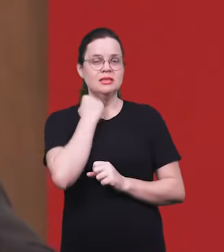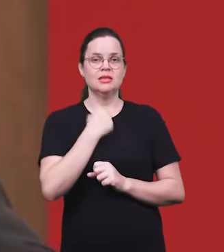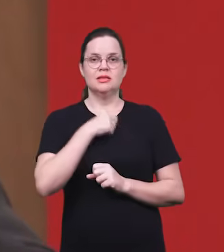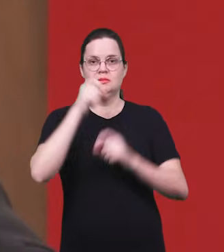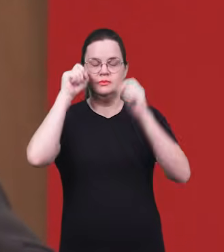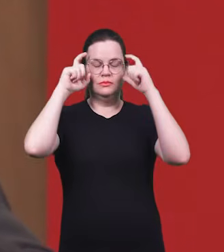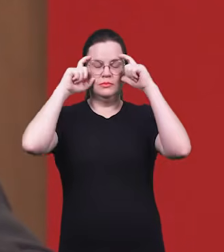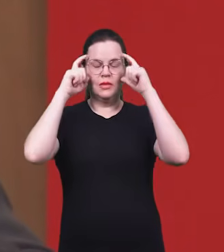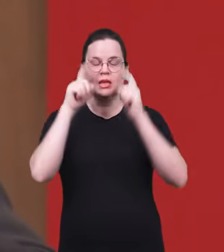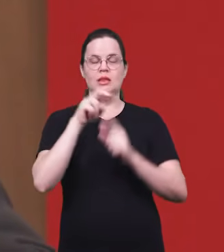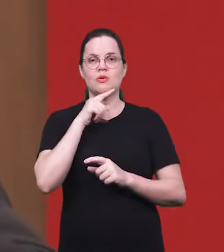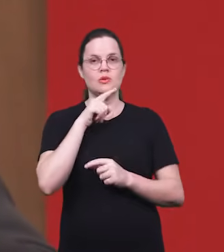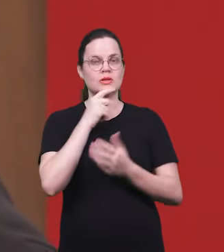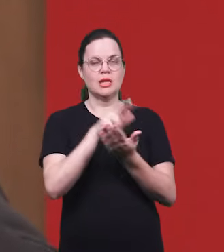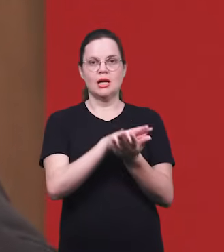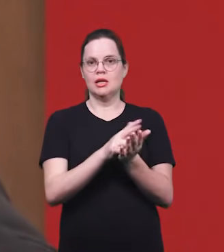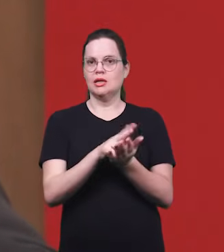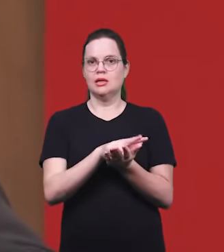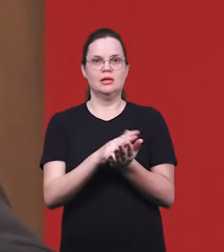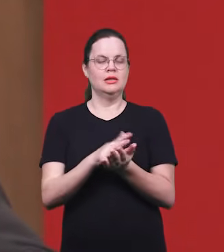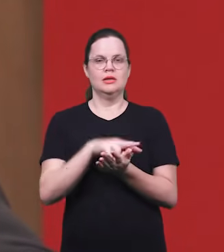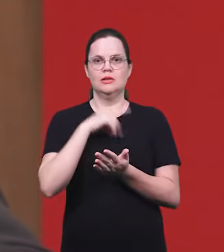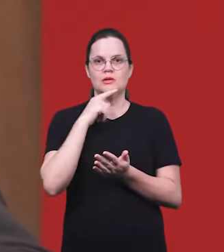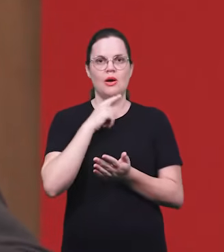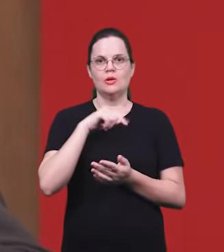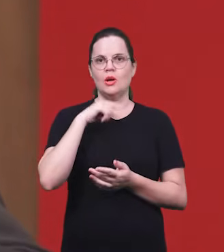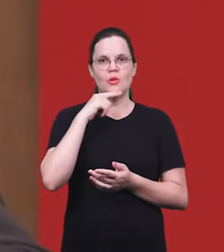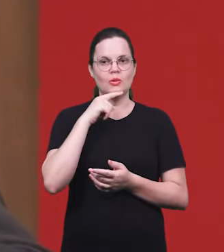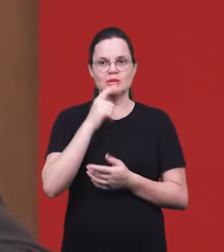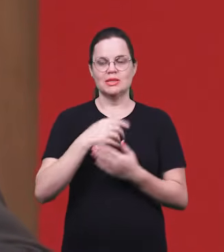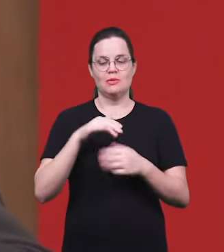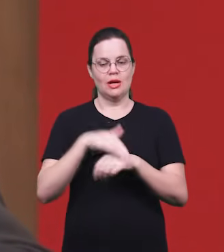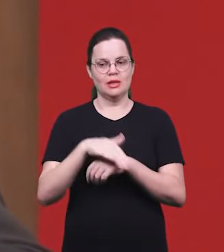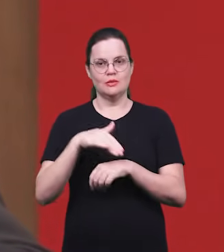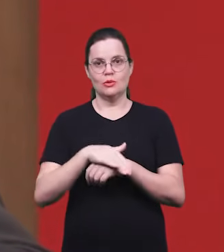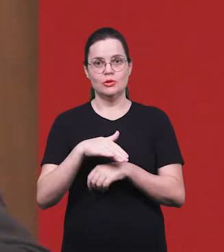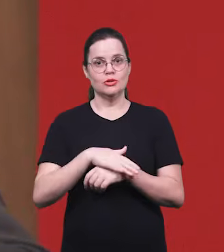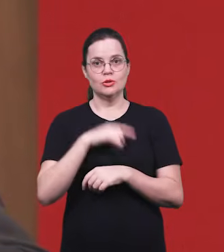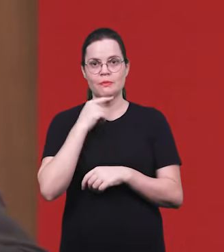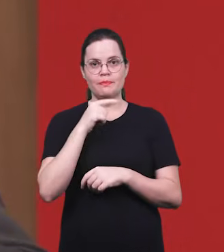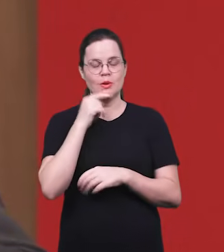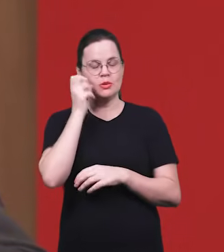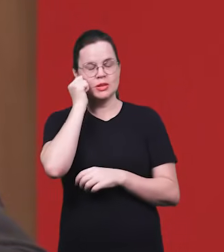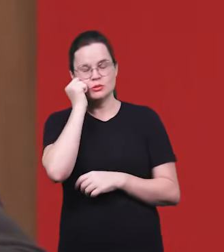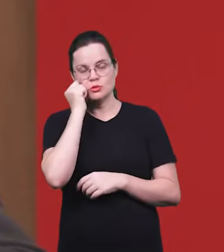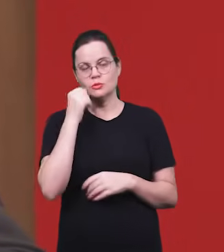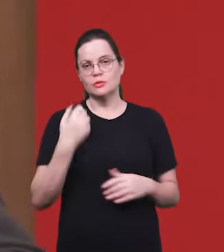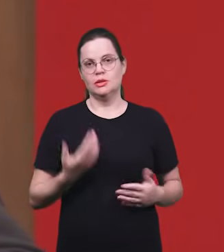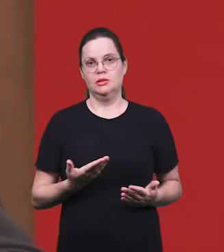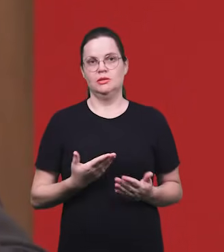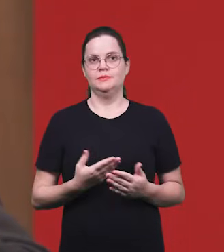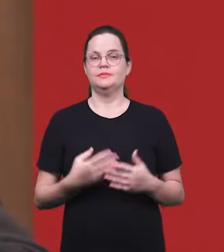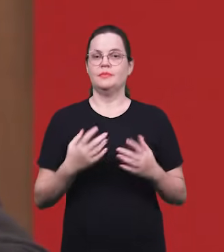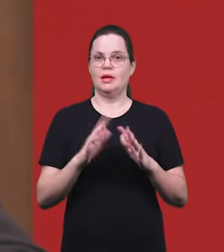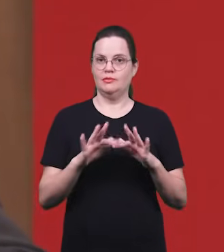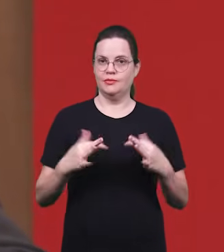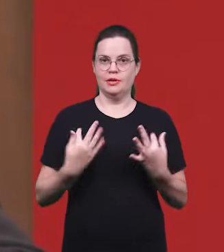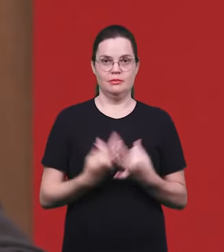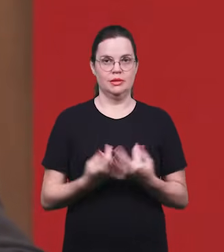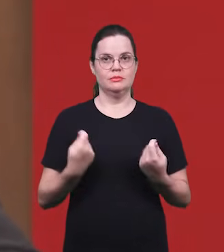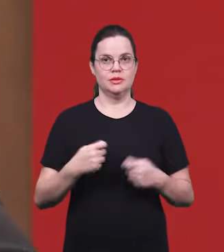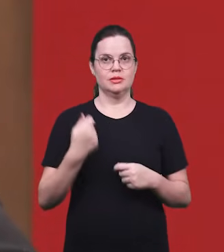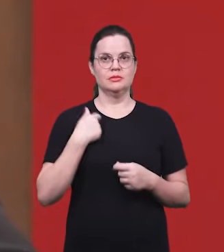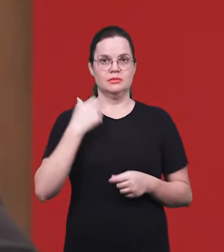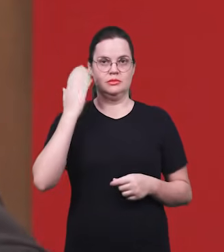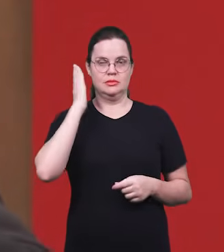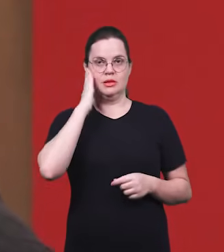dele estar tendo insônia e dificuldade para dormir ou uma dificuldade durante a noite em manter o seu sono, a família tem